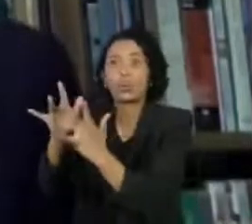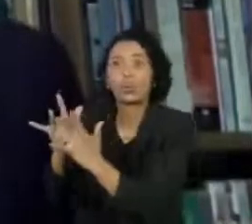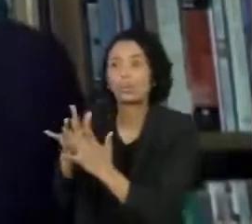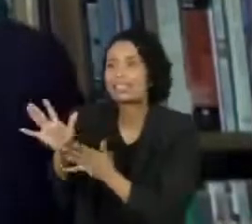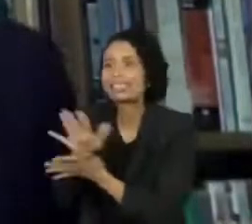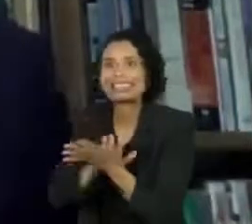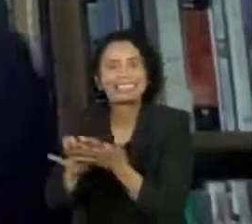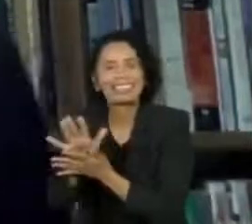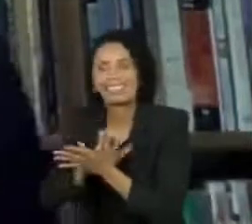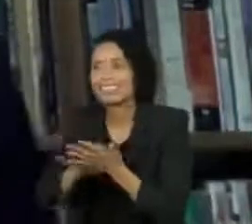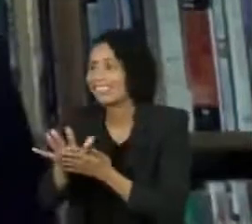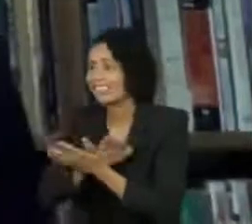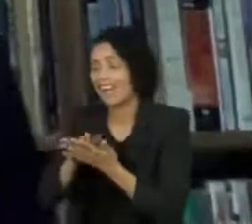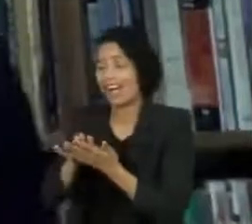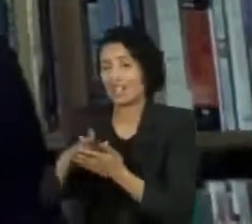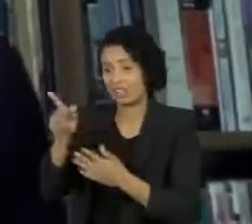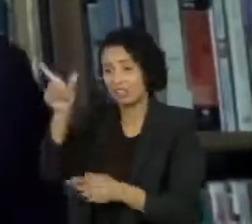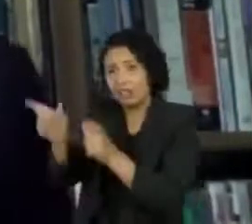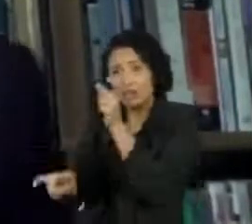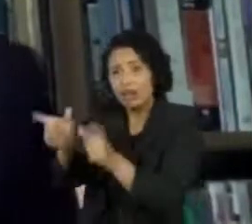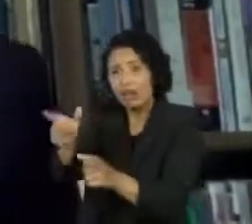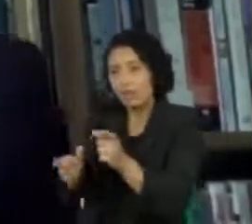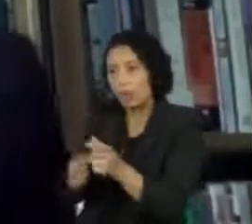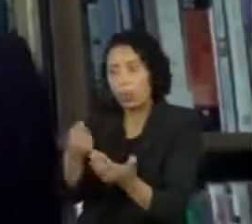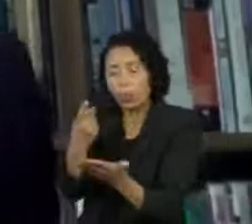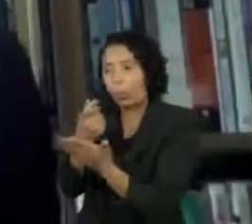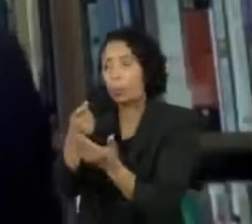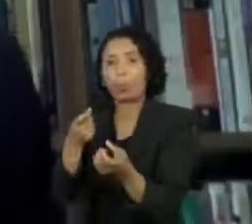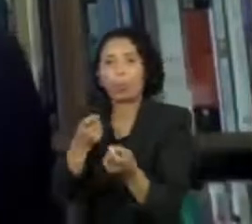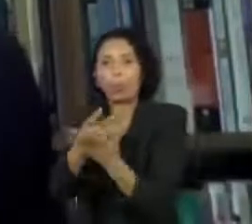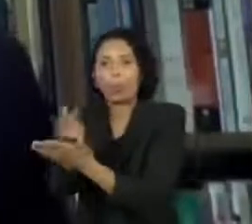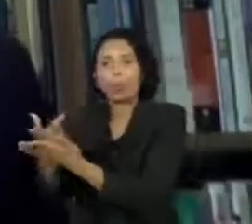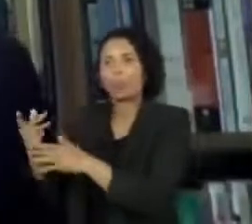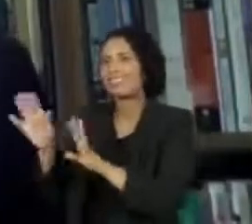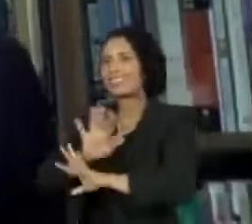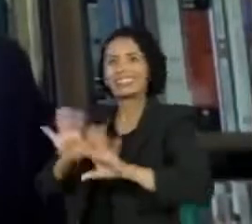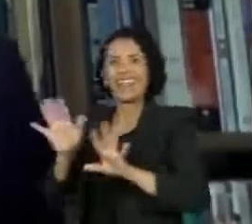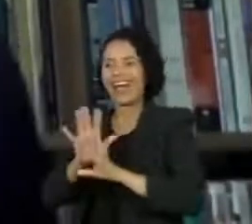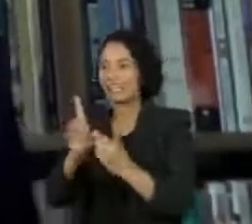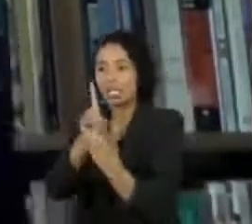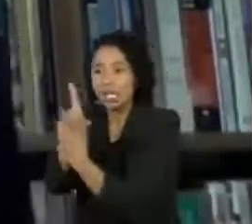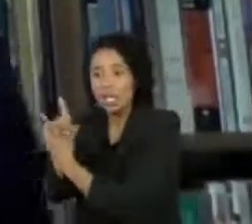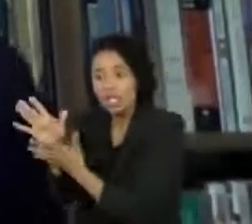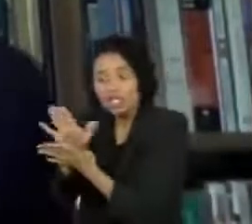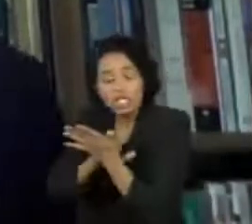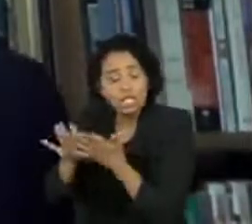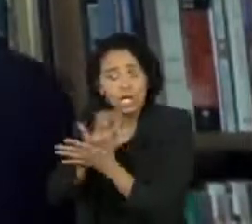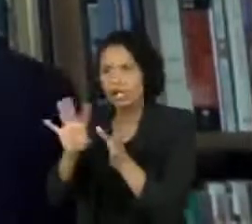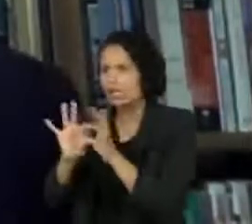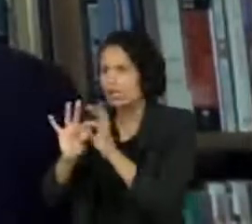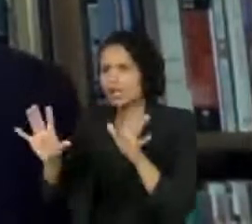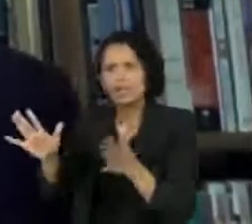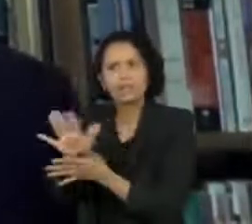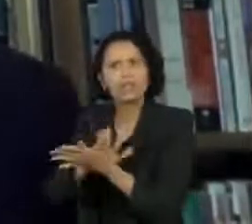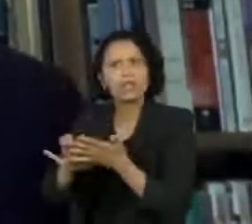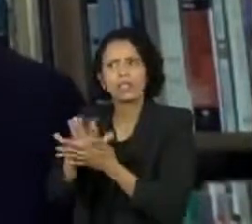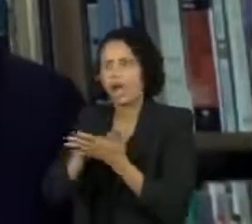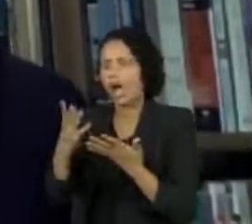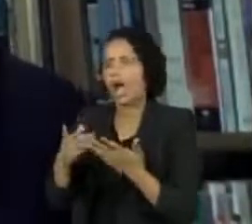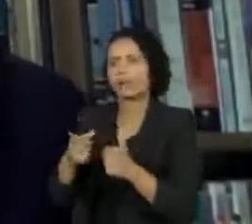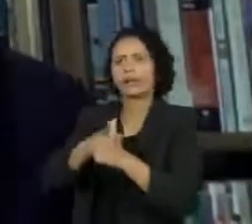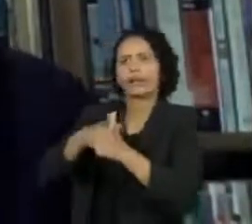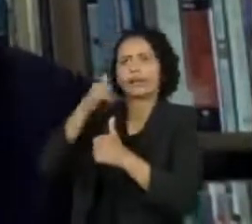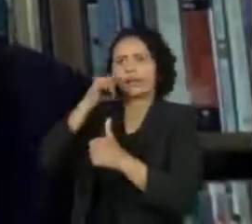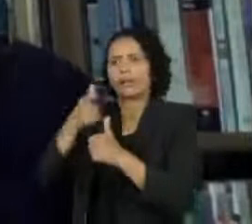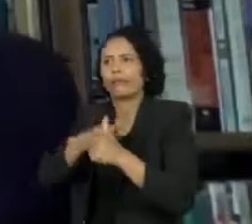relação comercial, que não são seus clientes e que não autorizaram que os seus dados,